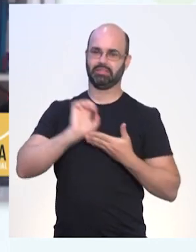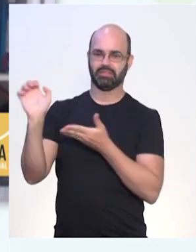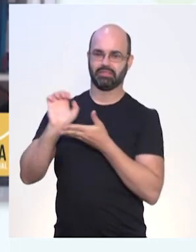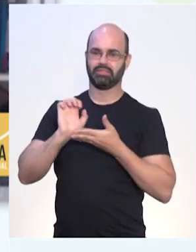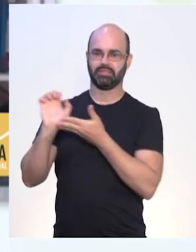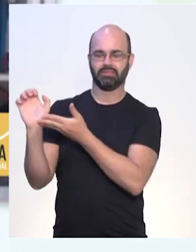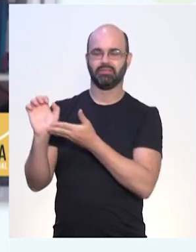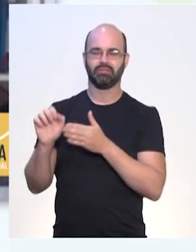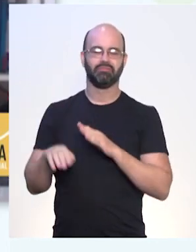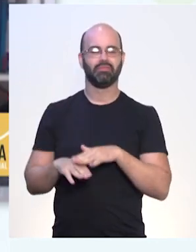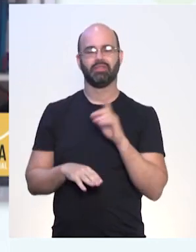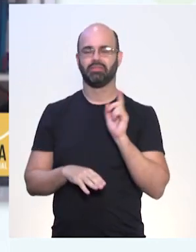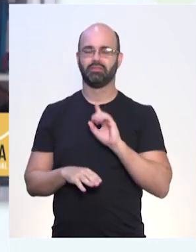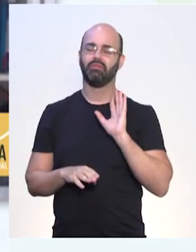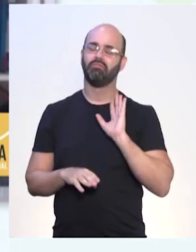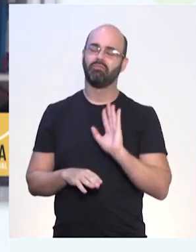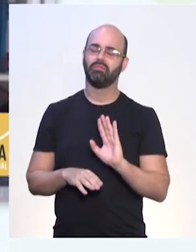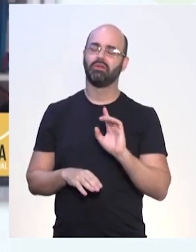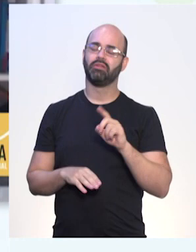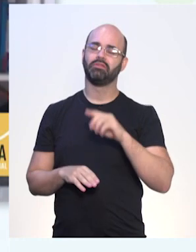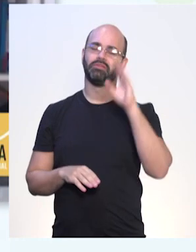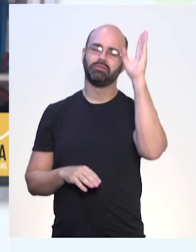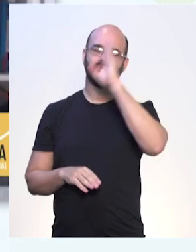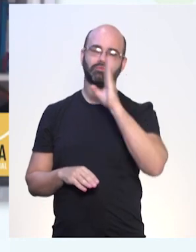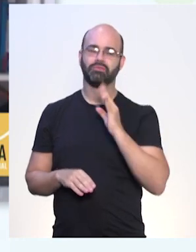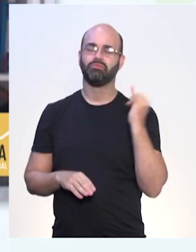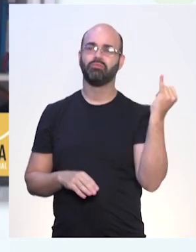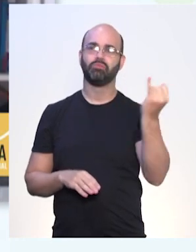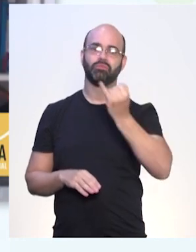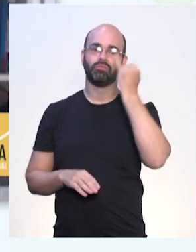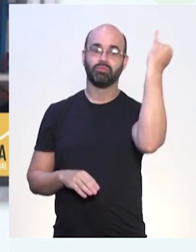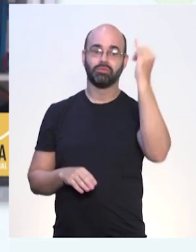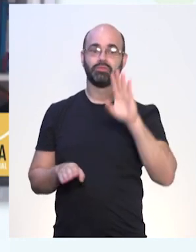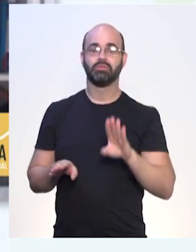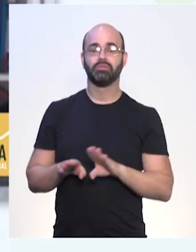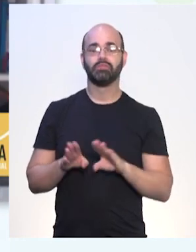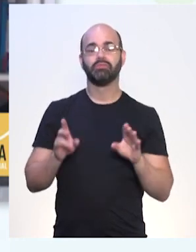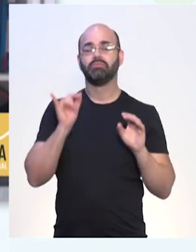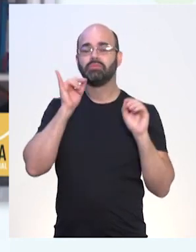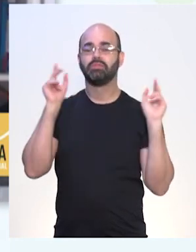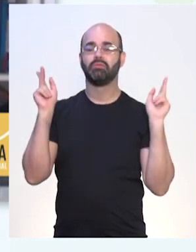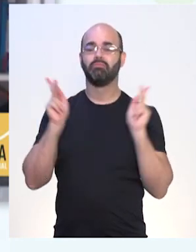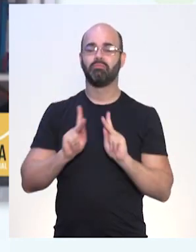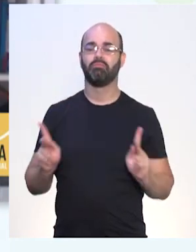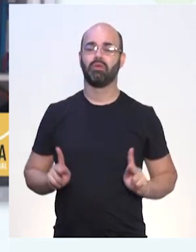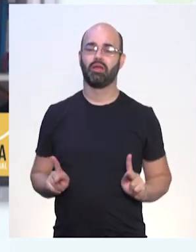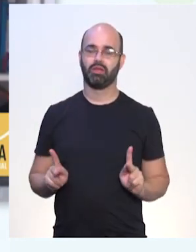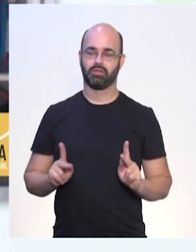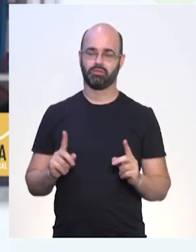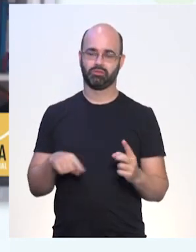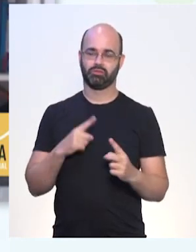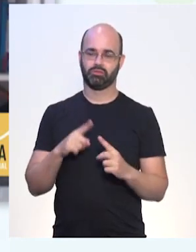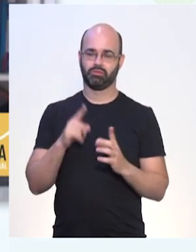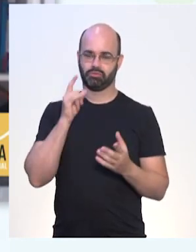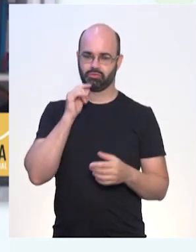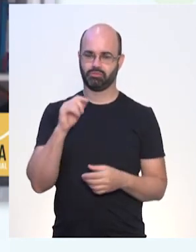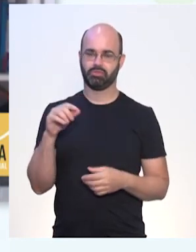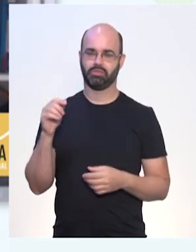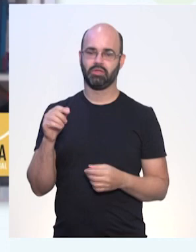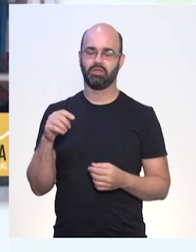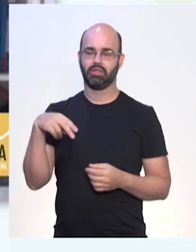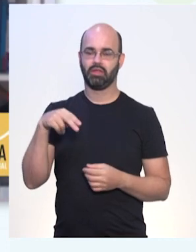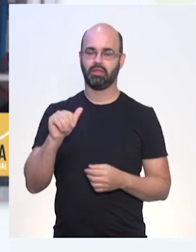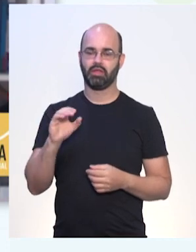Brasil tem ele tem um papel muito importante na missão de paz das Nações Unidas que está presente